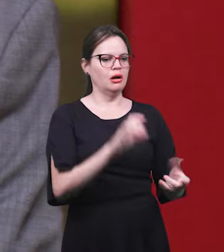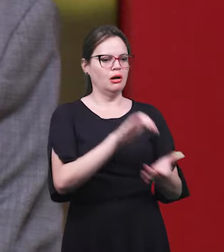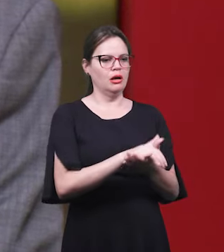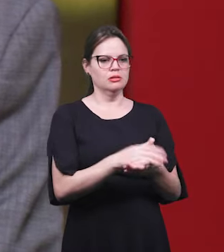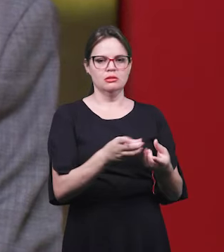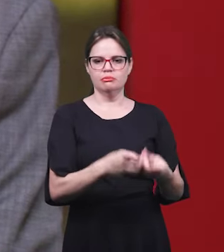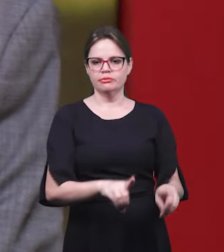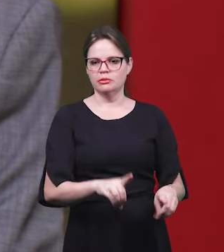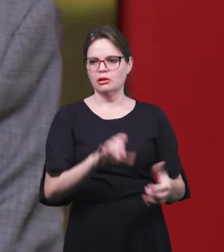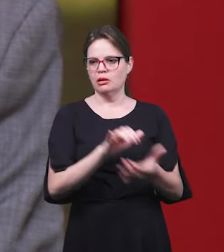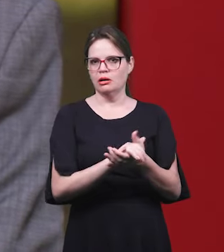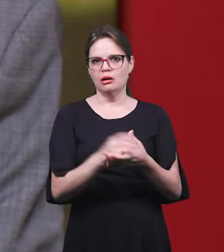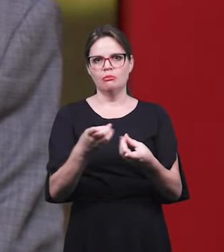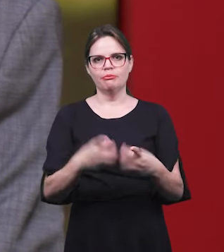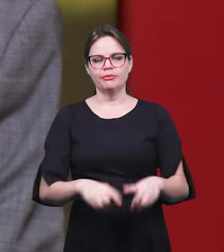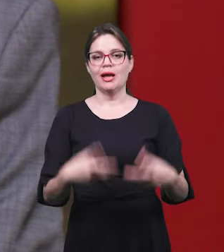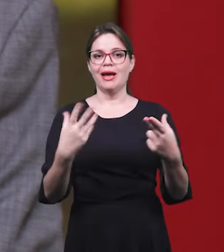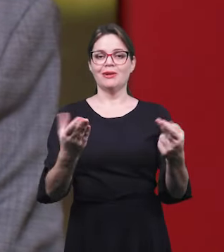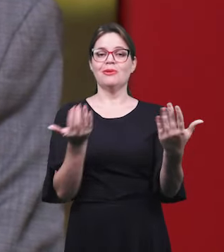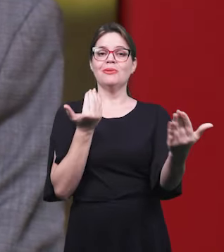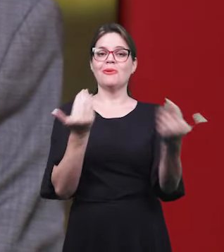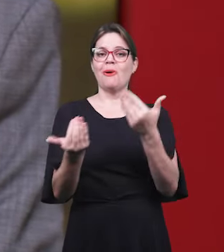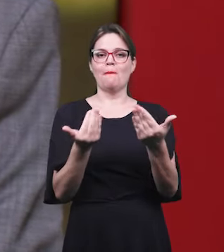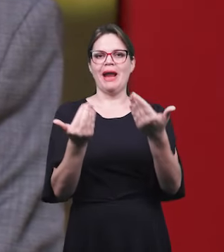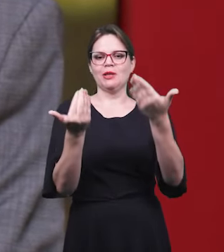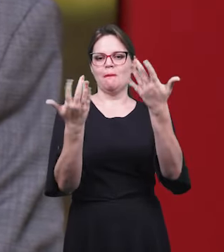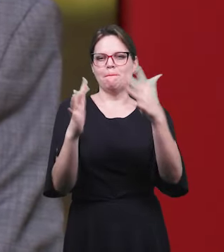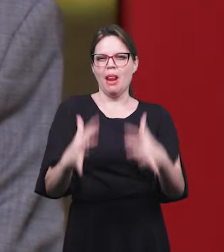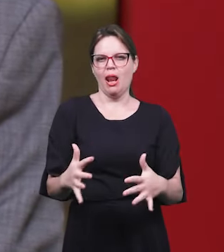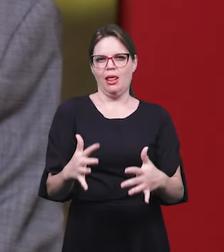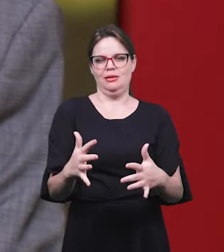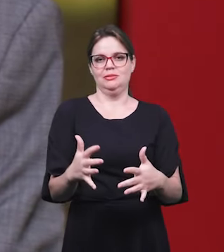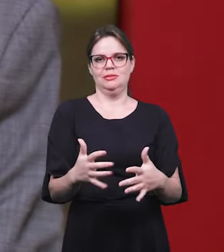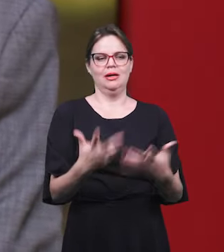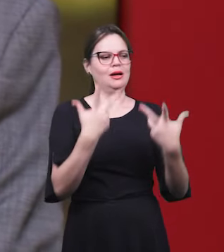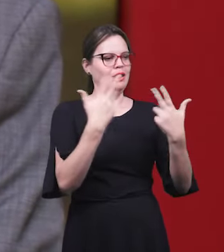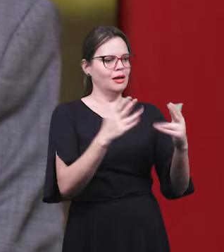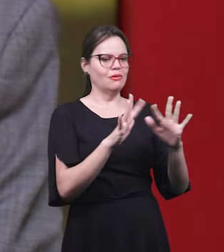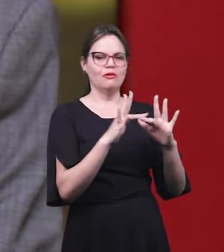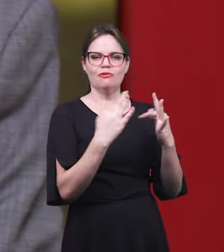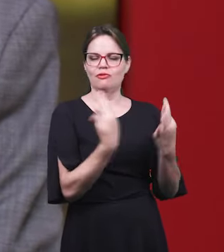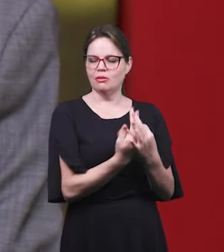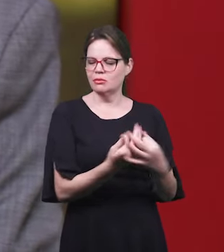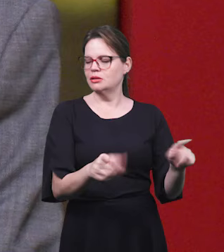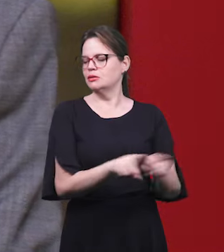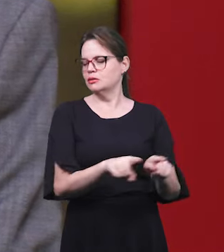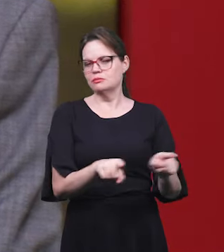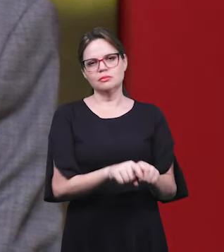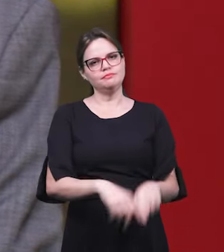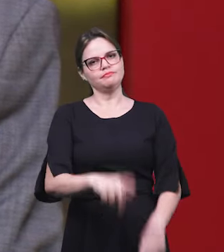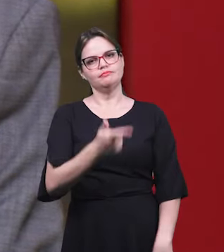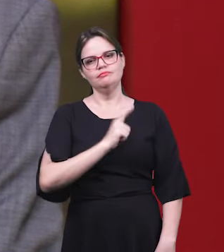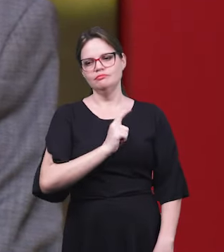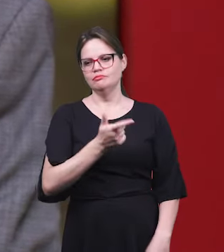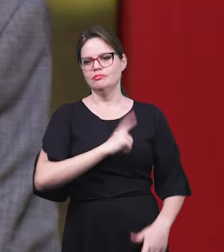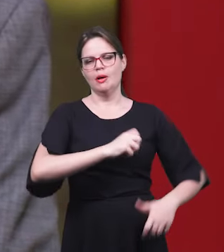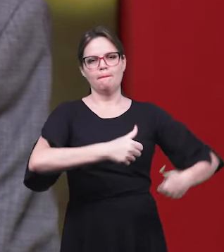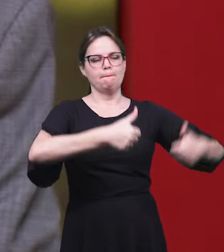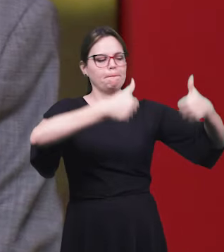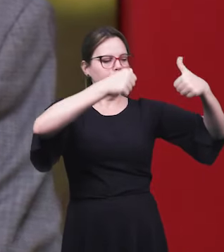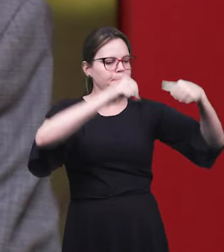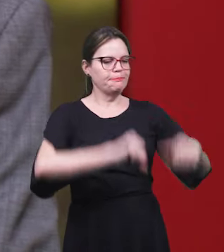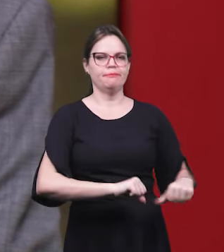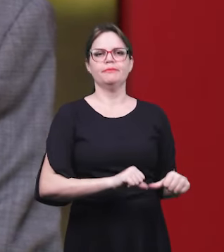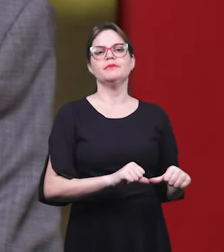Então, os muros de Jericó estão ruindo nos nossos dias e os lares estão sendo atingidos e estão